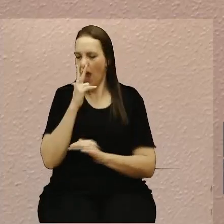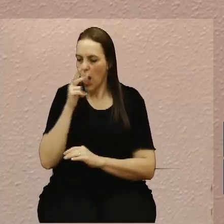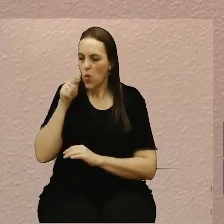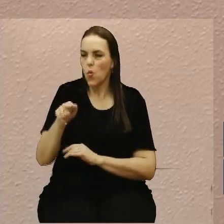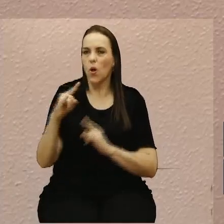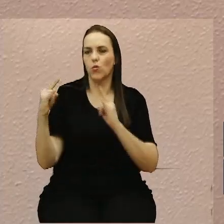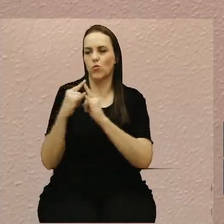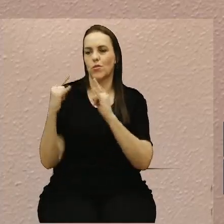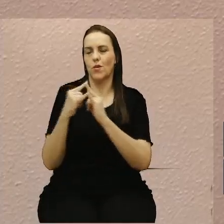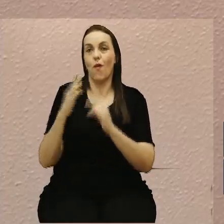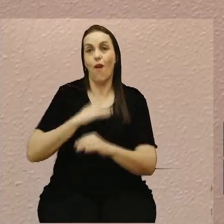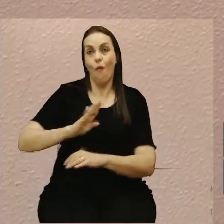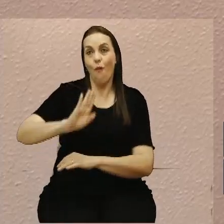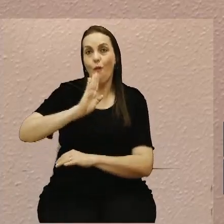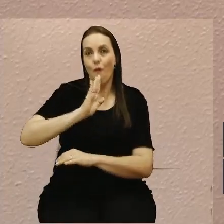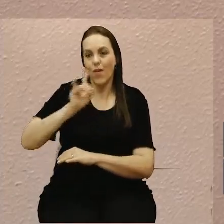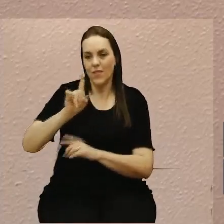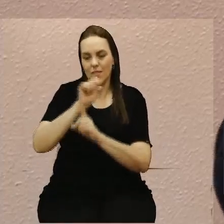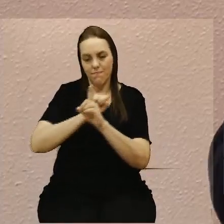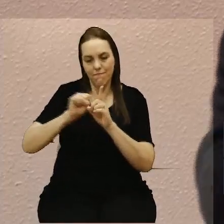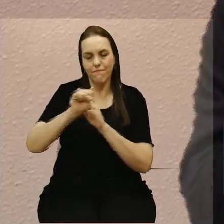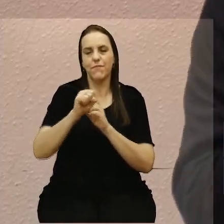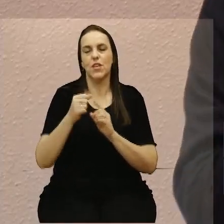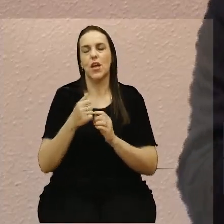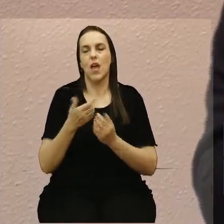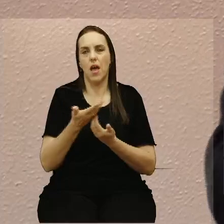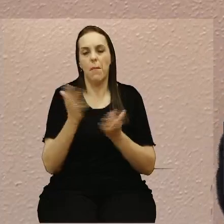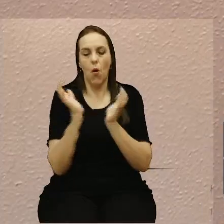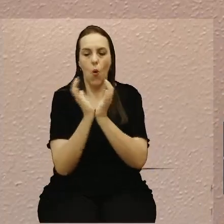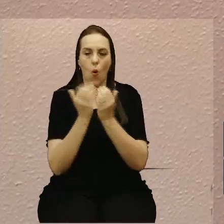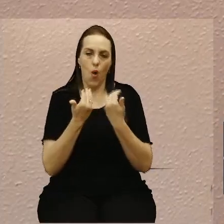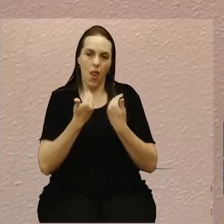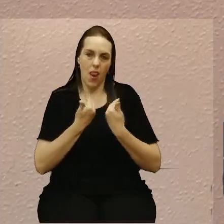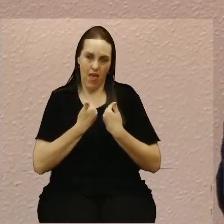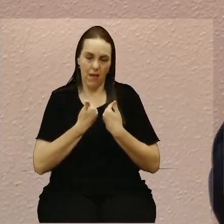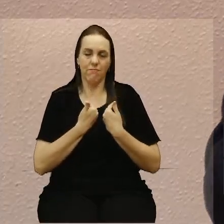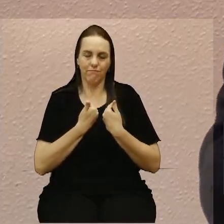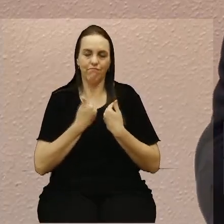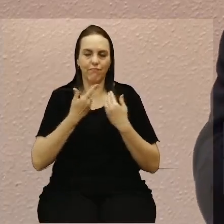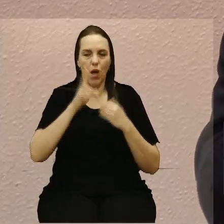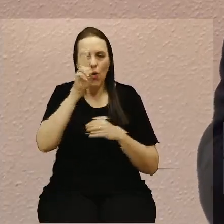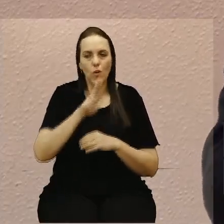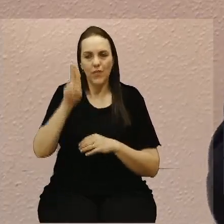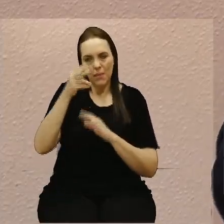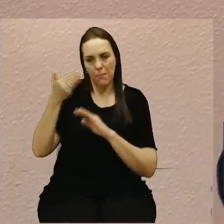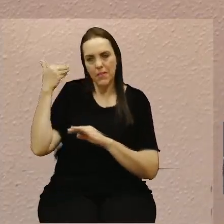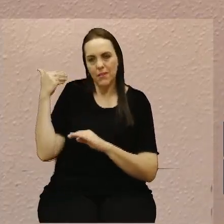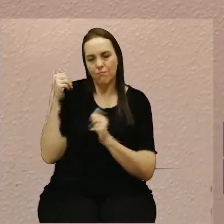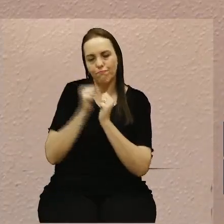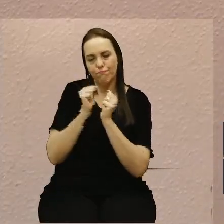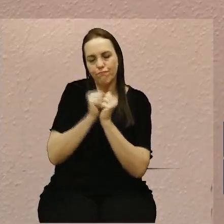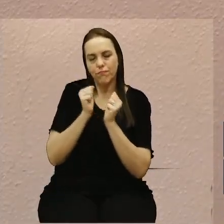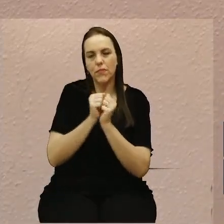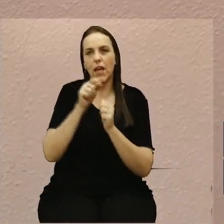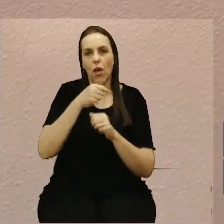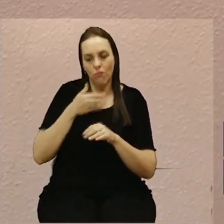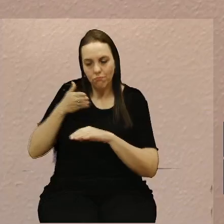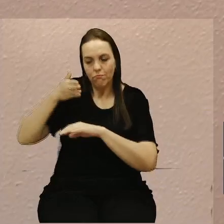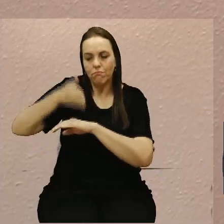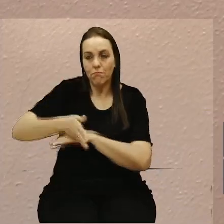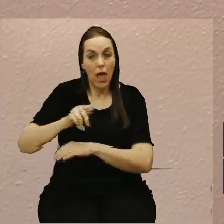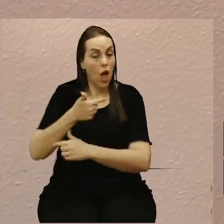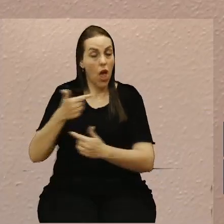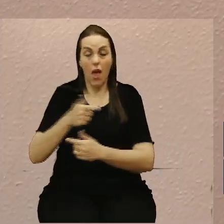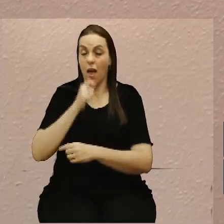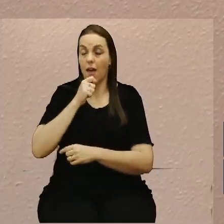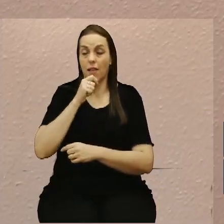acabei conhecendo a partir de uma assistente social colega, Cleomara, que foi minha colega de universidade. Estive lá ainda quando eu não era